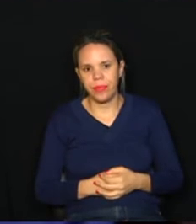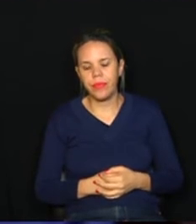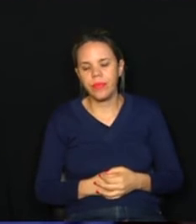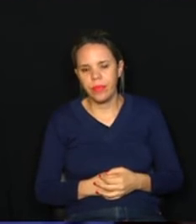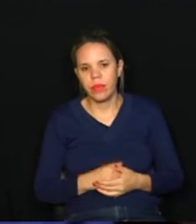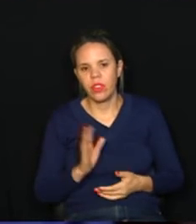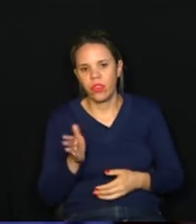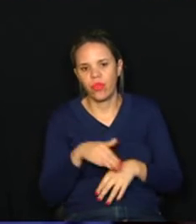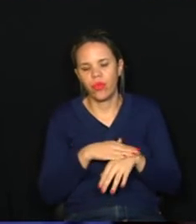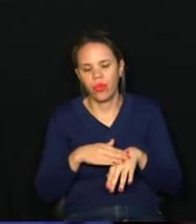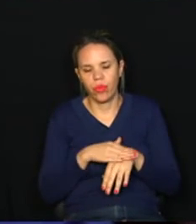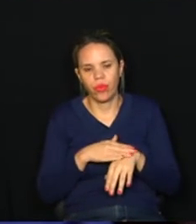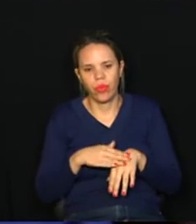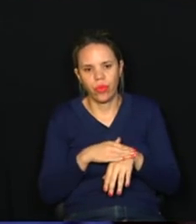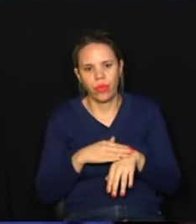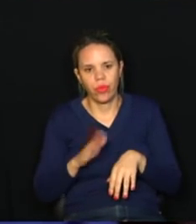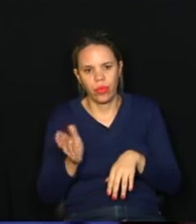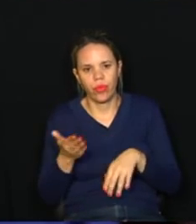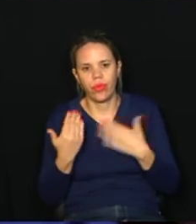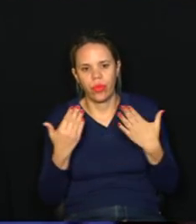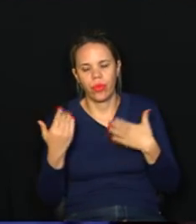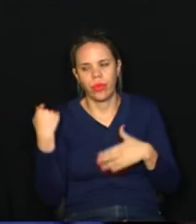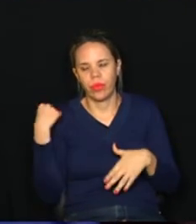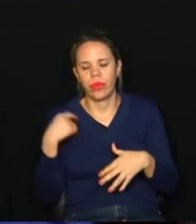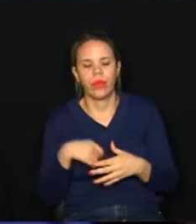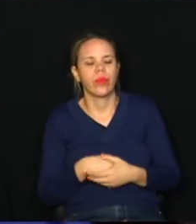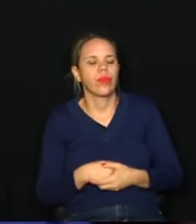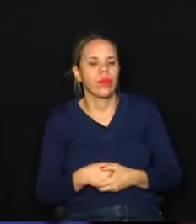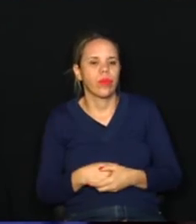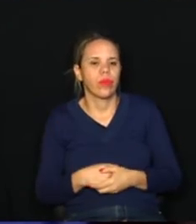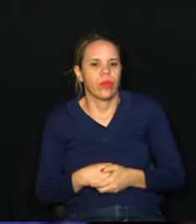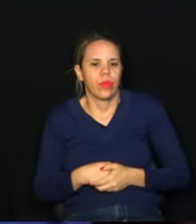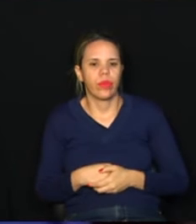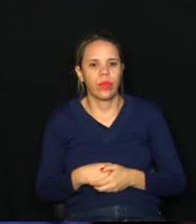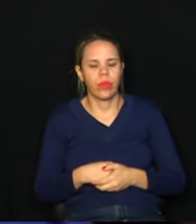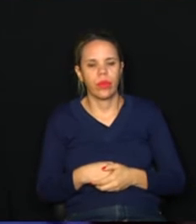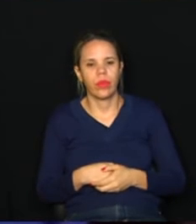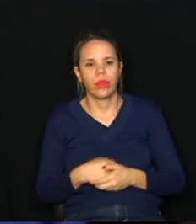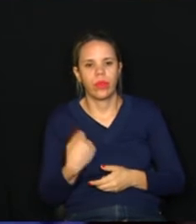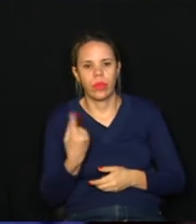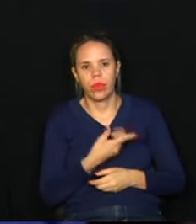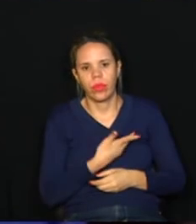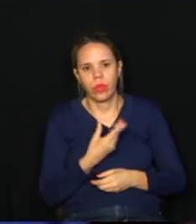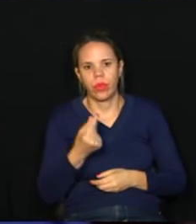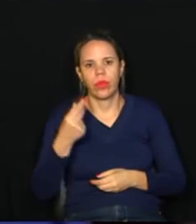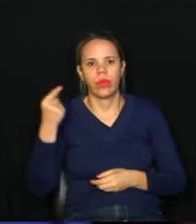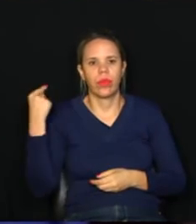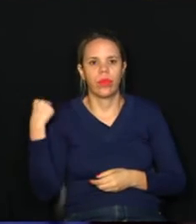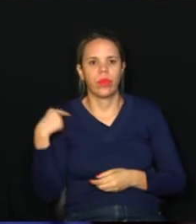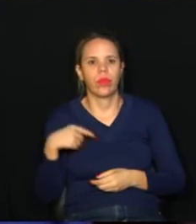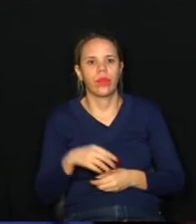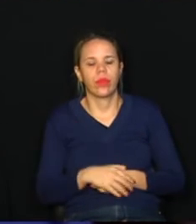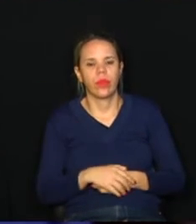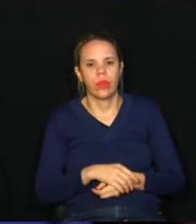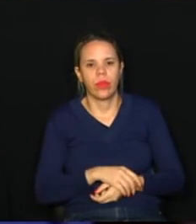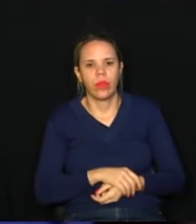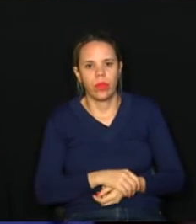já conversamos, inclusive, com ele, somos amigos de longa data e